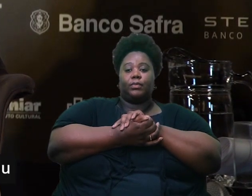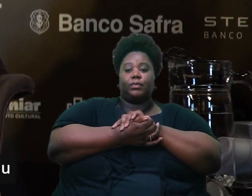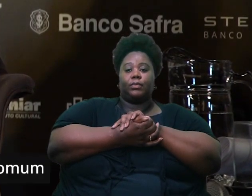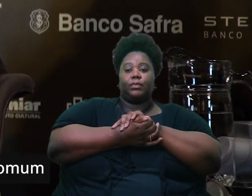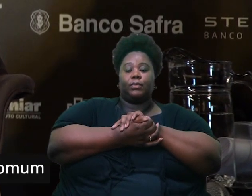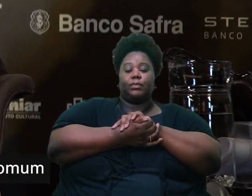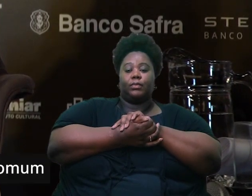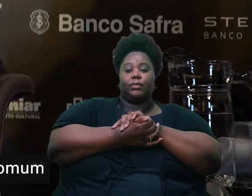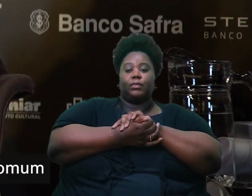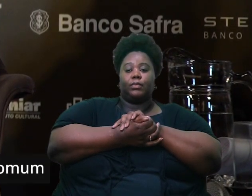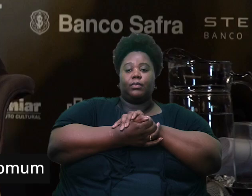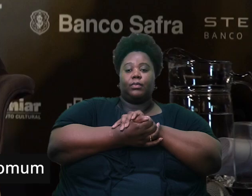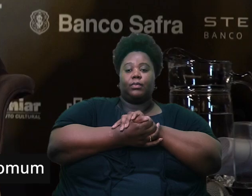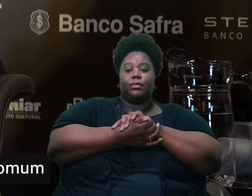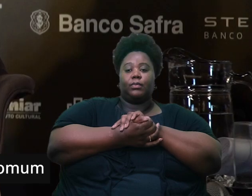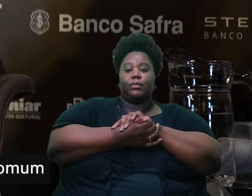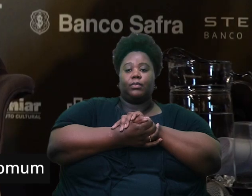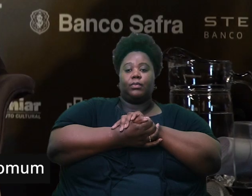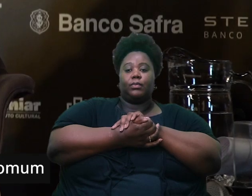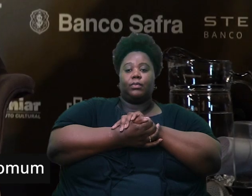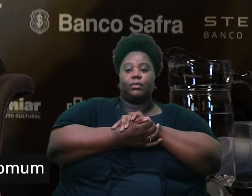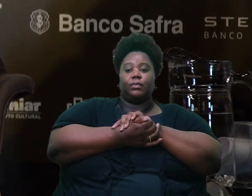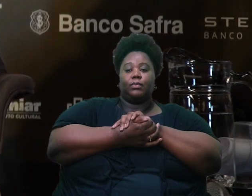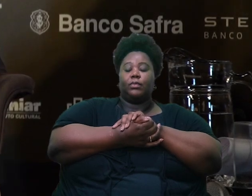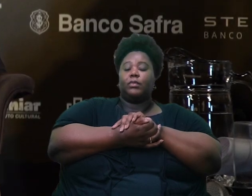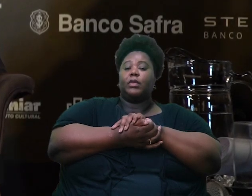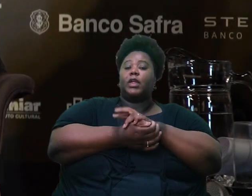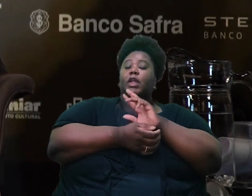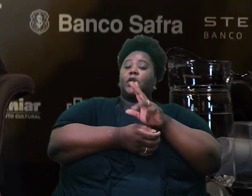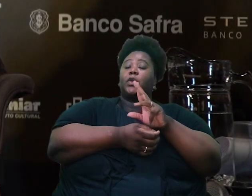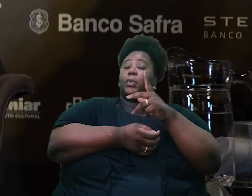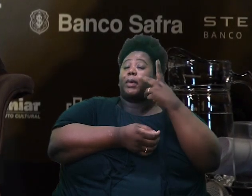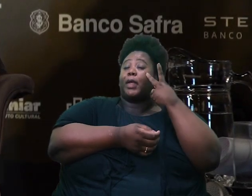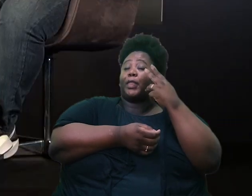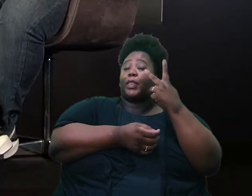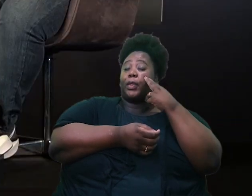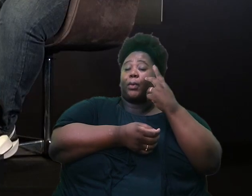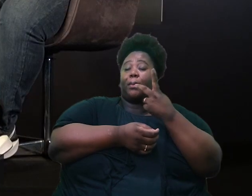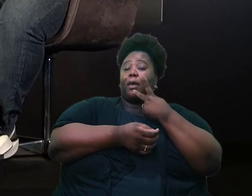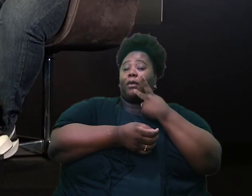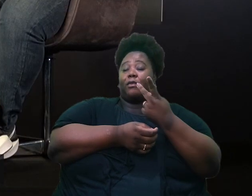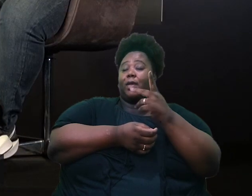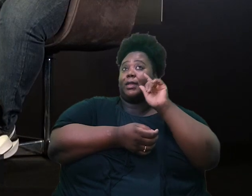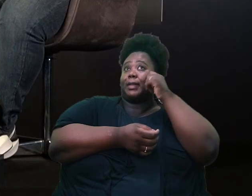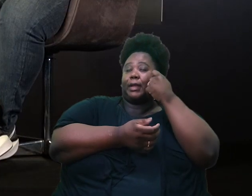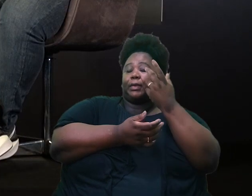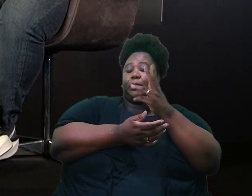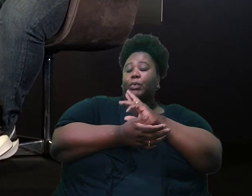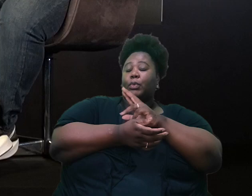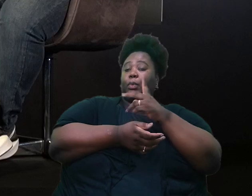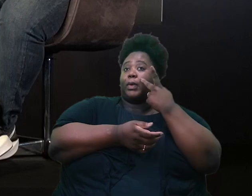investiu financeiramente, o que não é muito comum se tratando da produção negra, né?